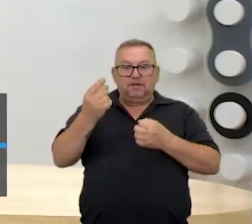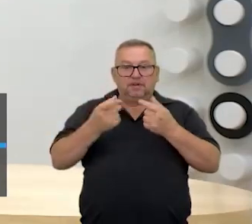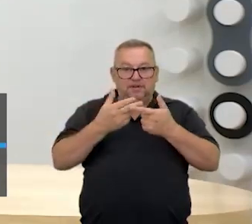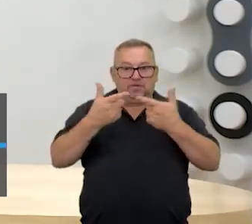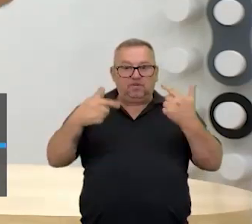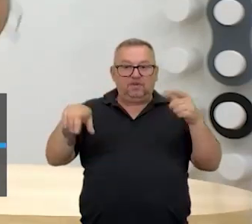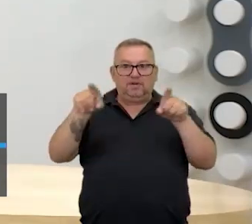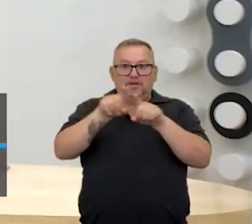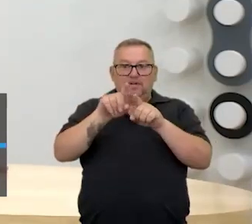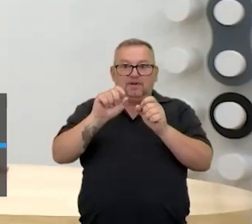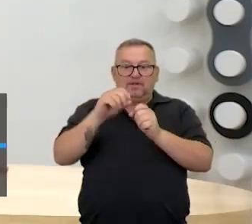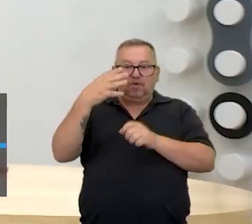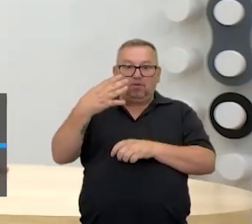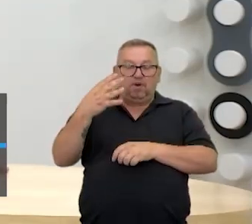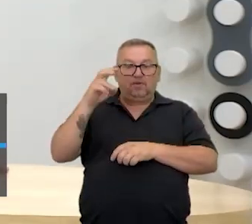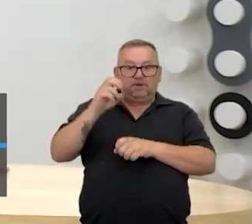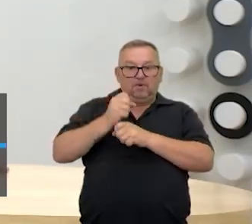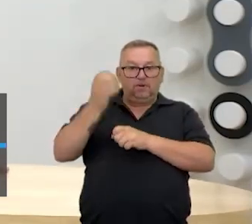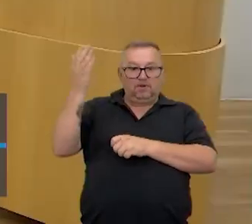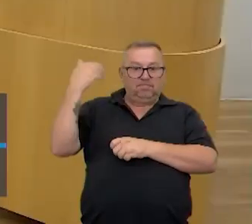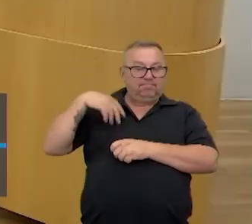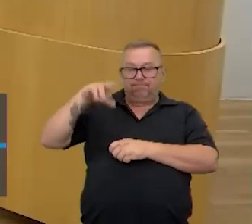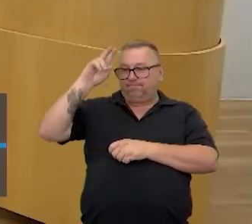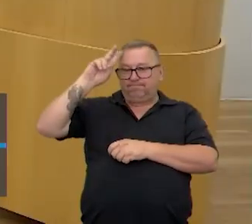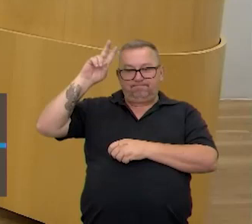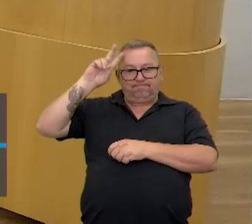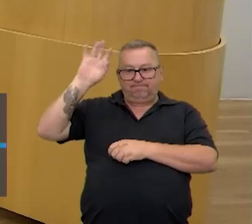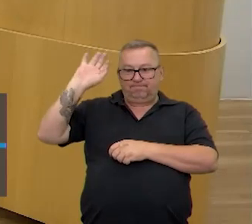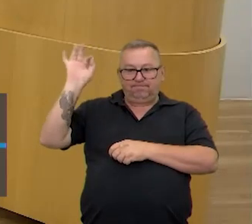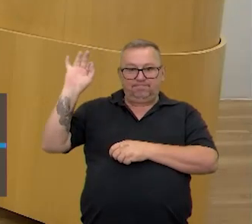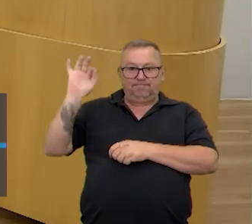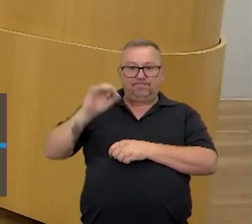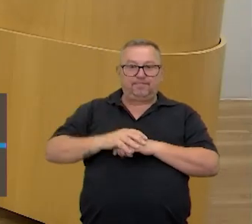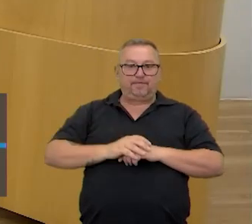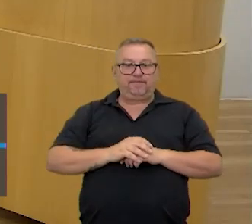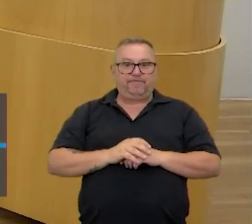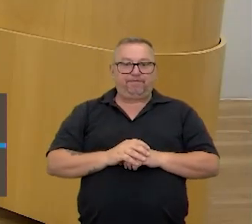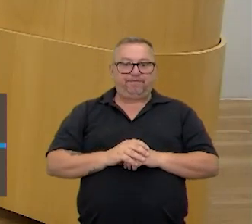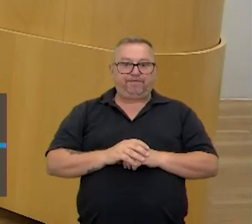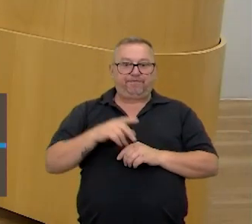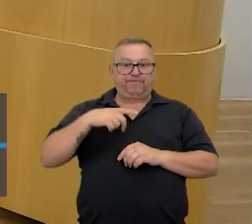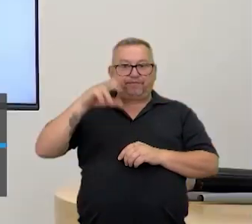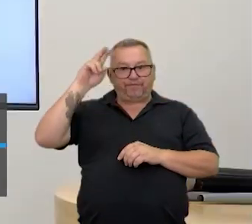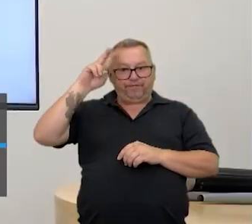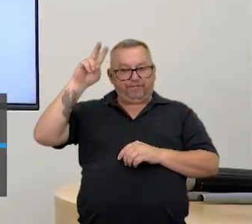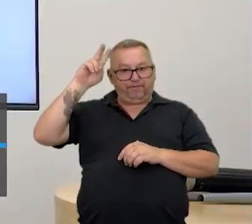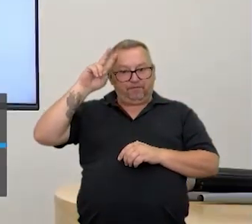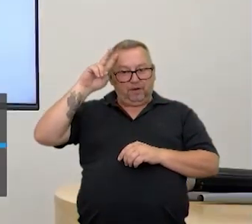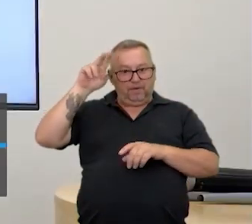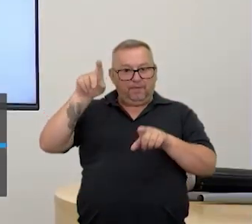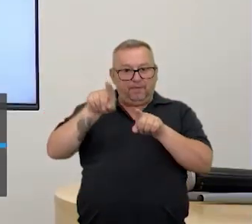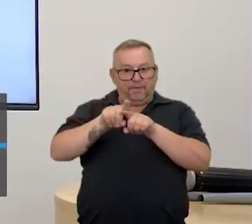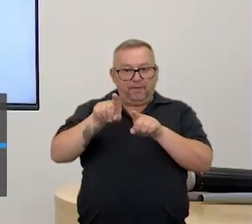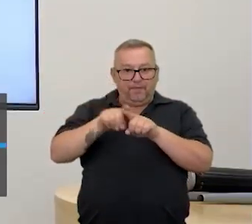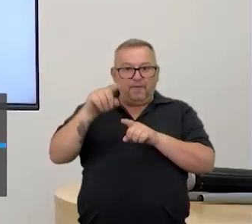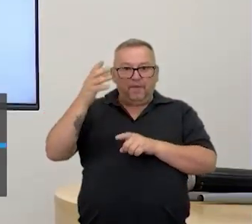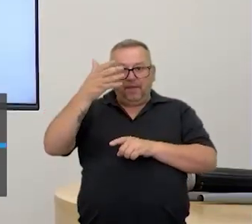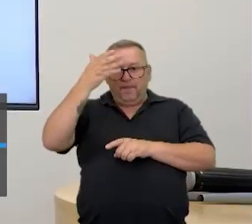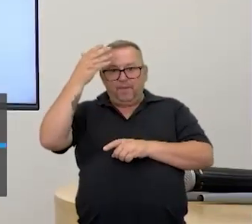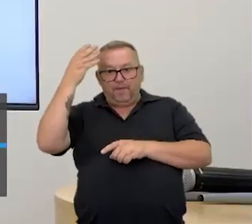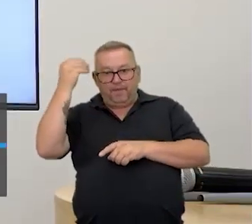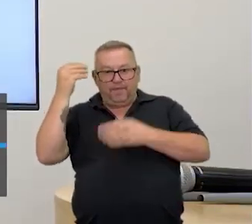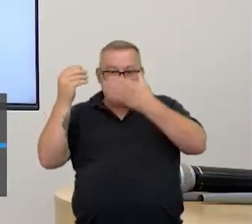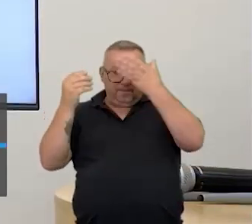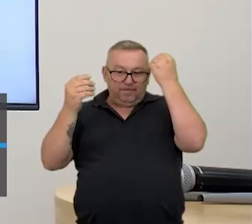assim há 4, 5 anos atrás, você não lembra mesmo. Sim, porque a gente trabalha com lembranças e principalmente com esquecimentos,